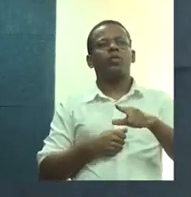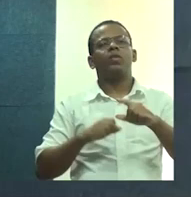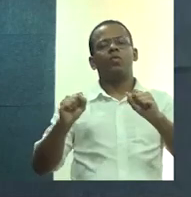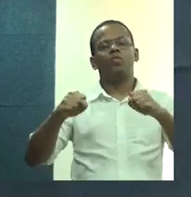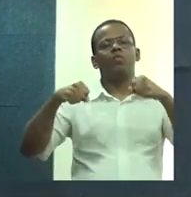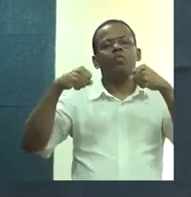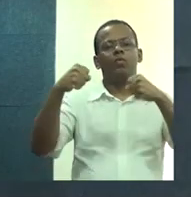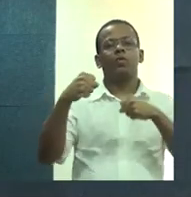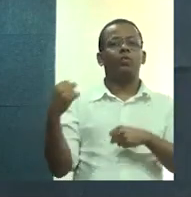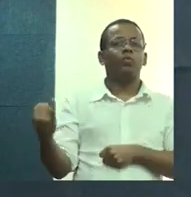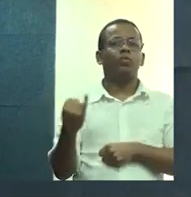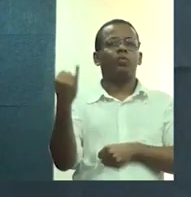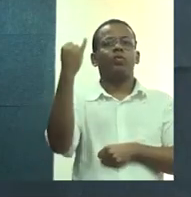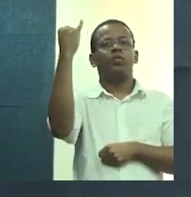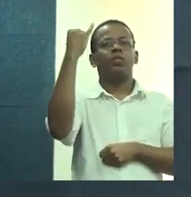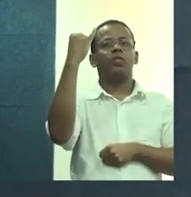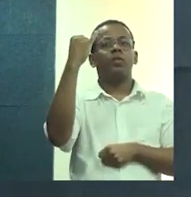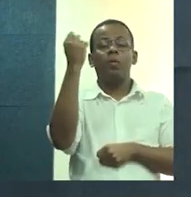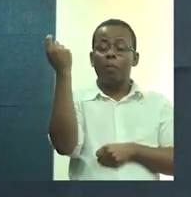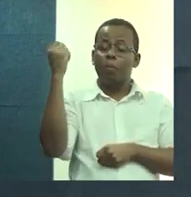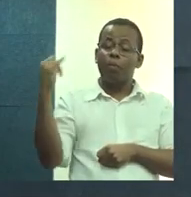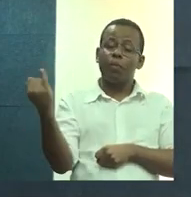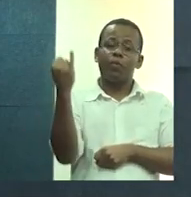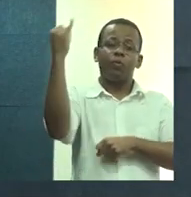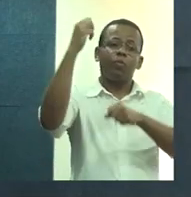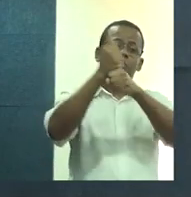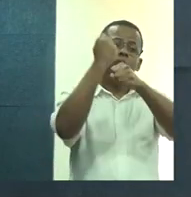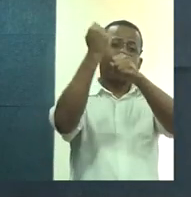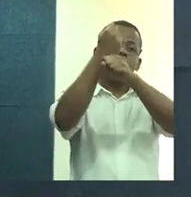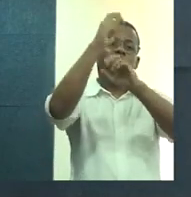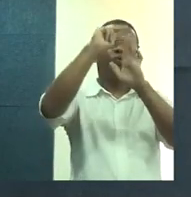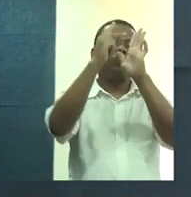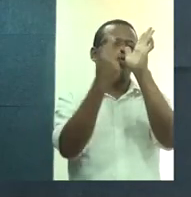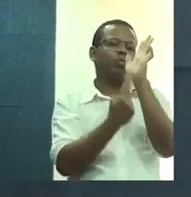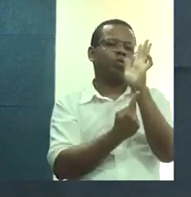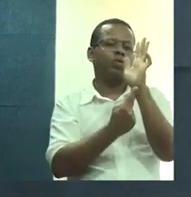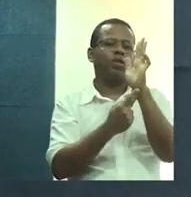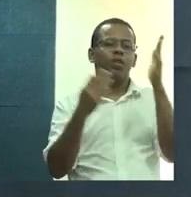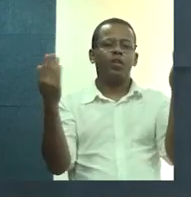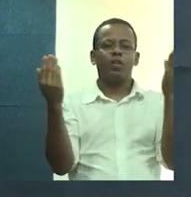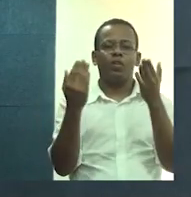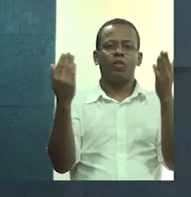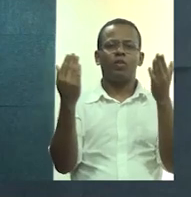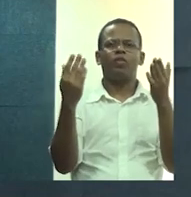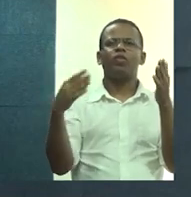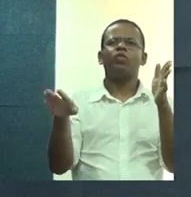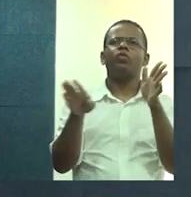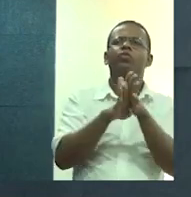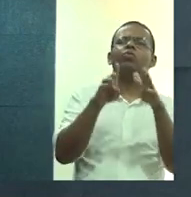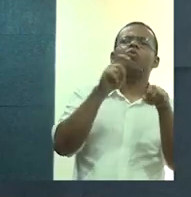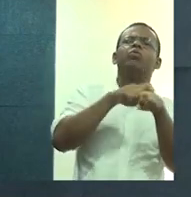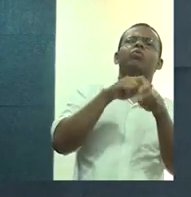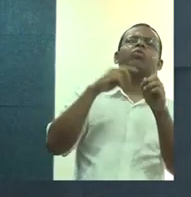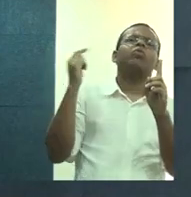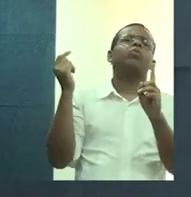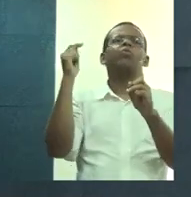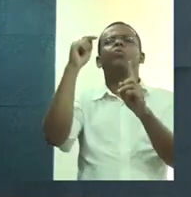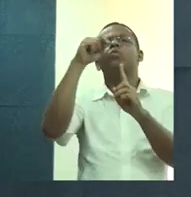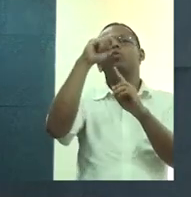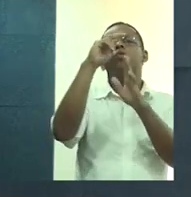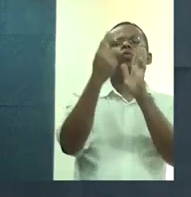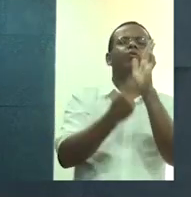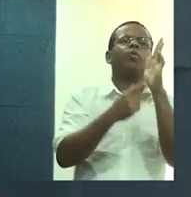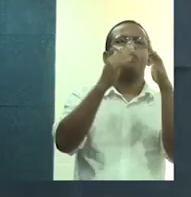essas potências isso é fundamental Isso é fundante para construção do programa E aí a gente chega propriamente no programa né Qual o objetivo